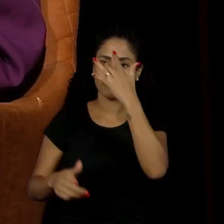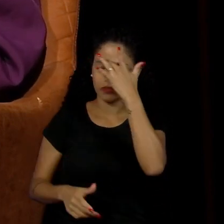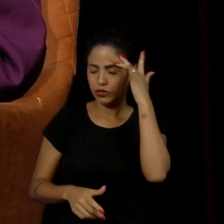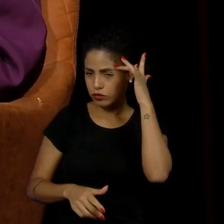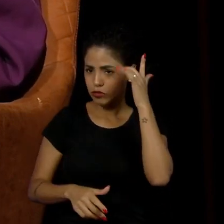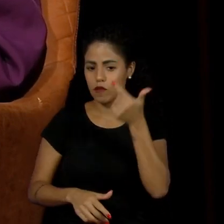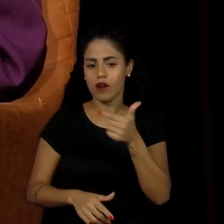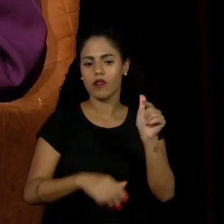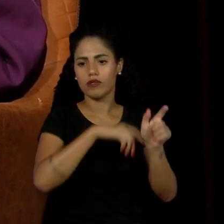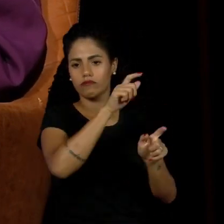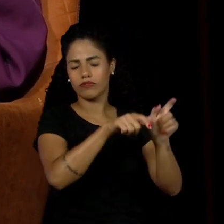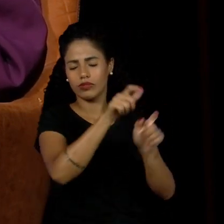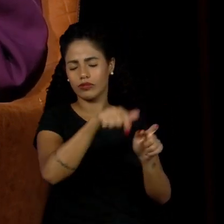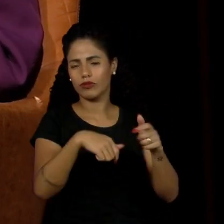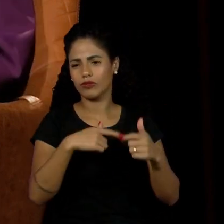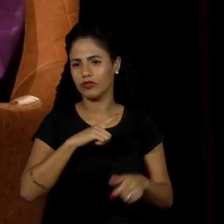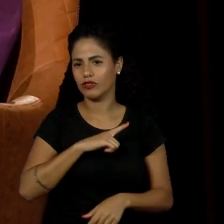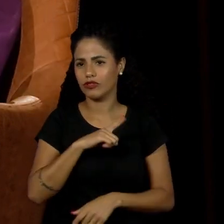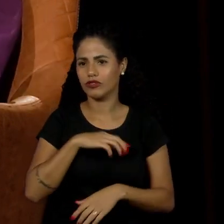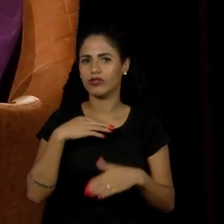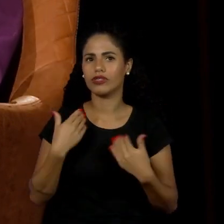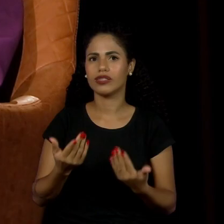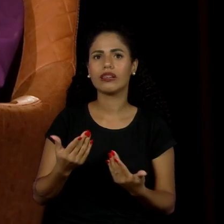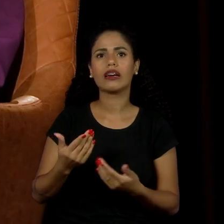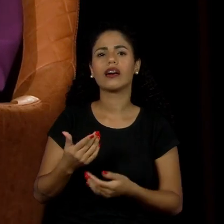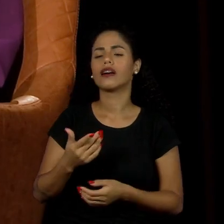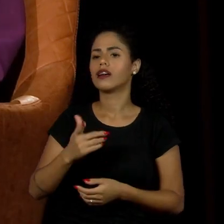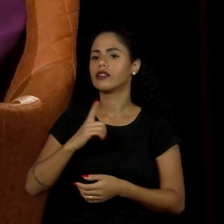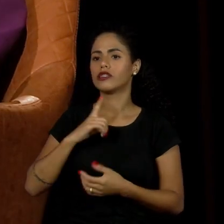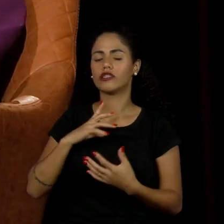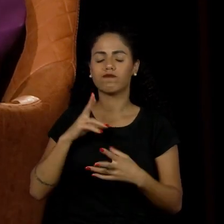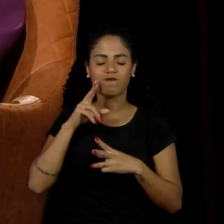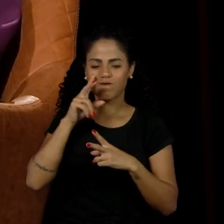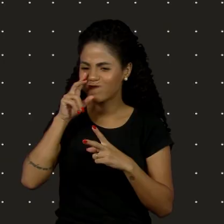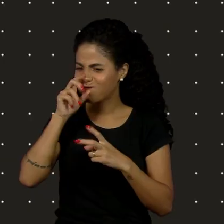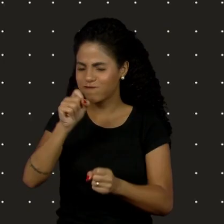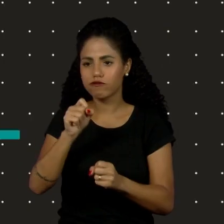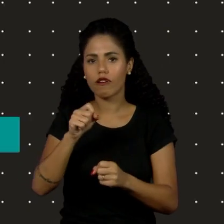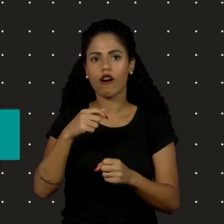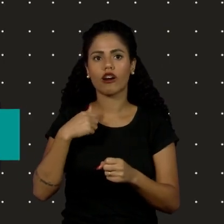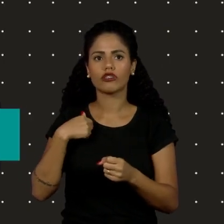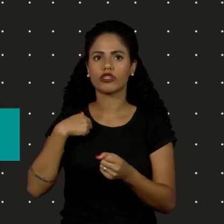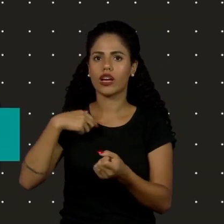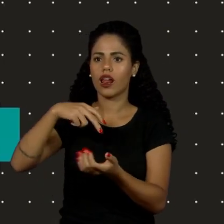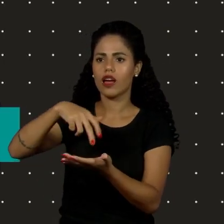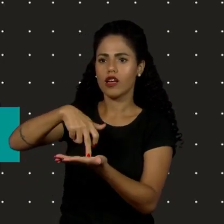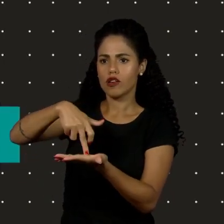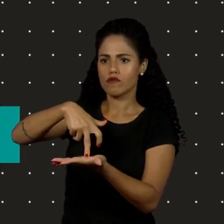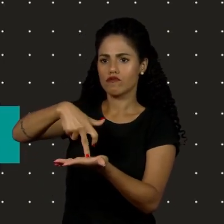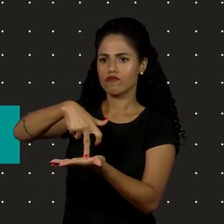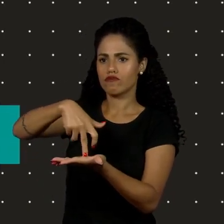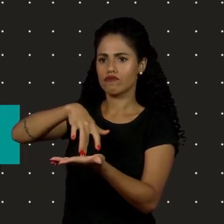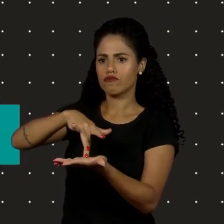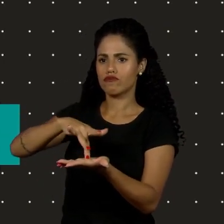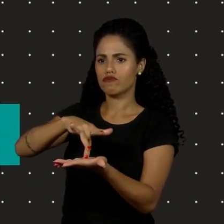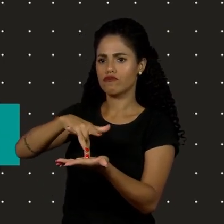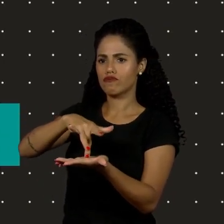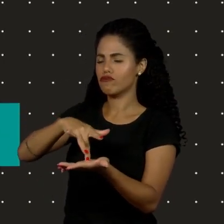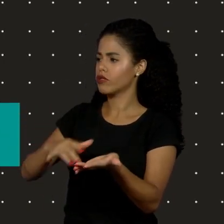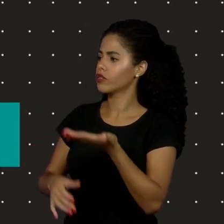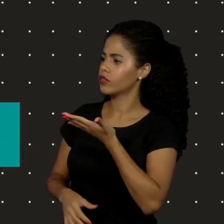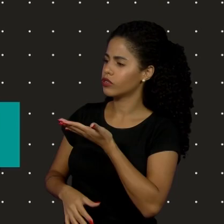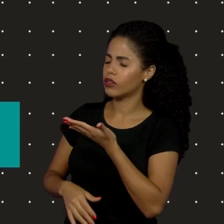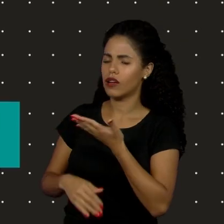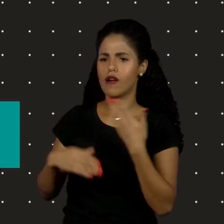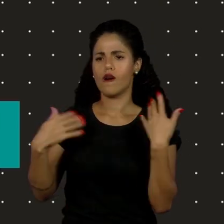E ela tinha uma força tão forte na perna, um movimento de cavalo, que era uma